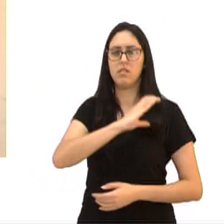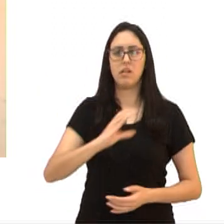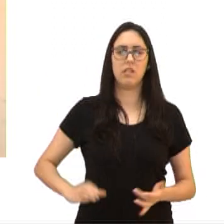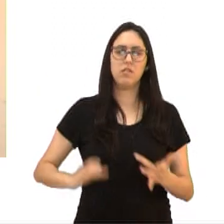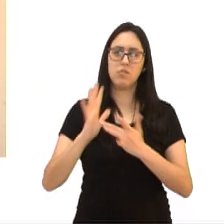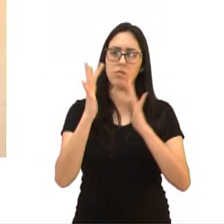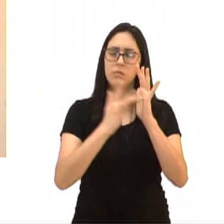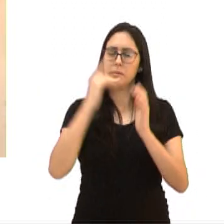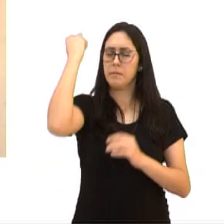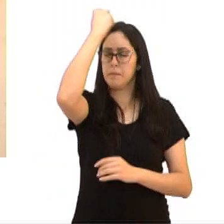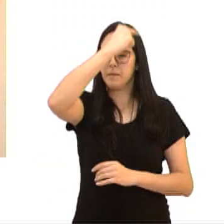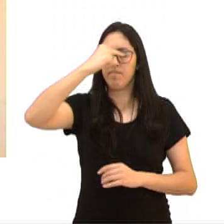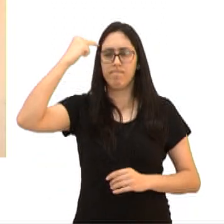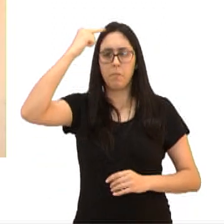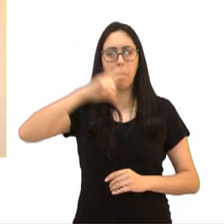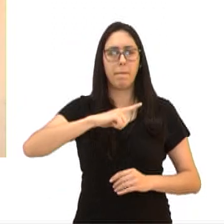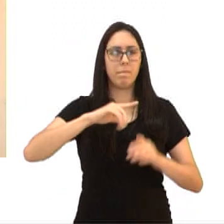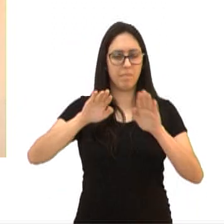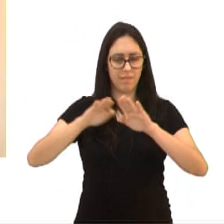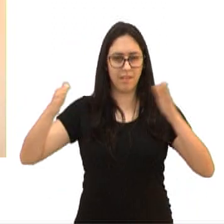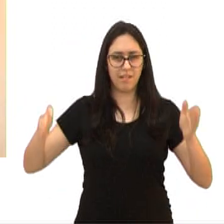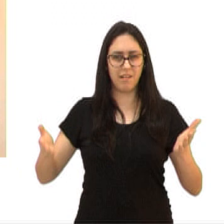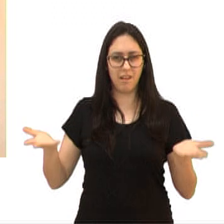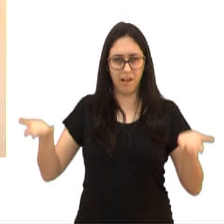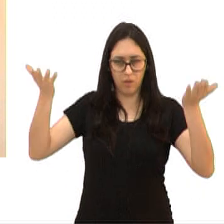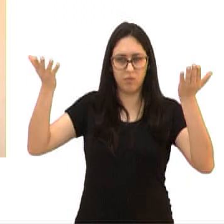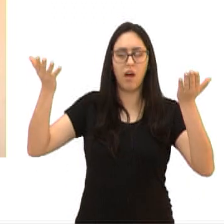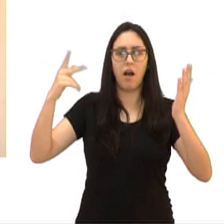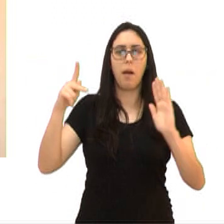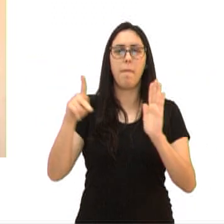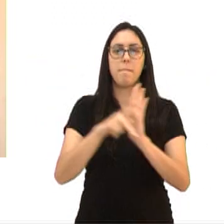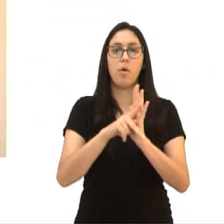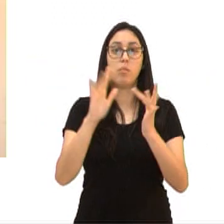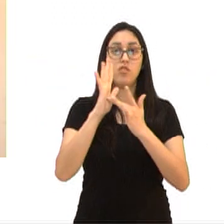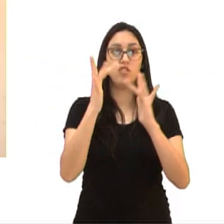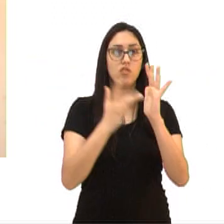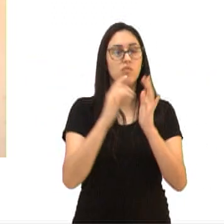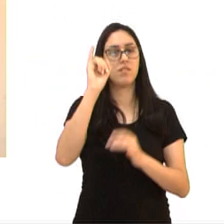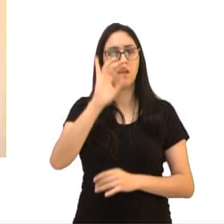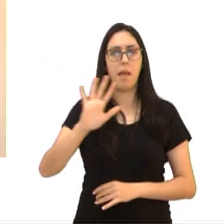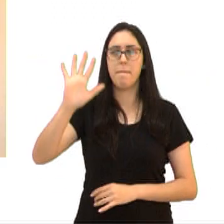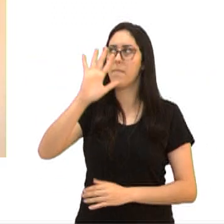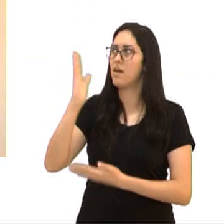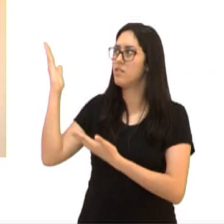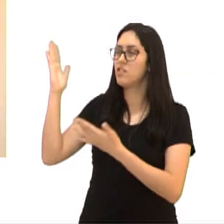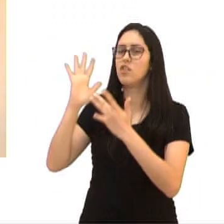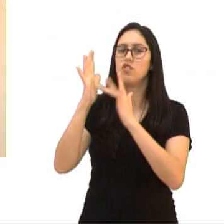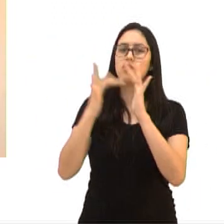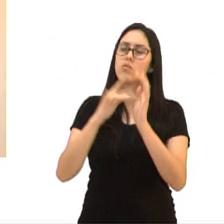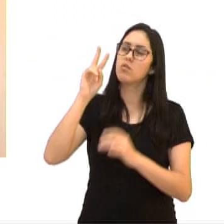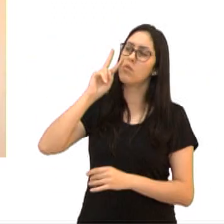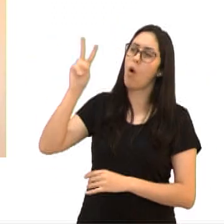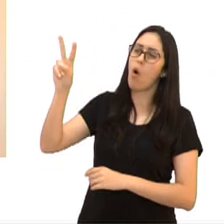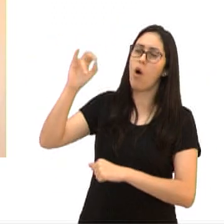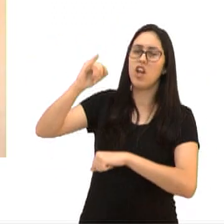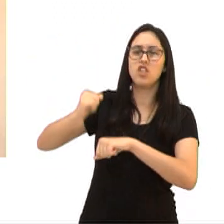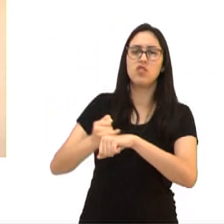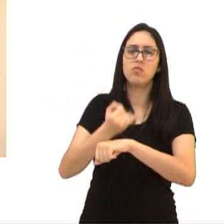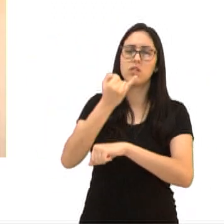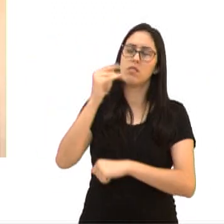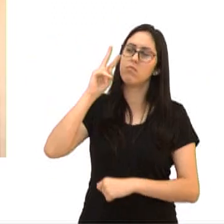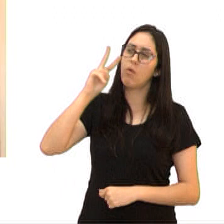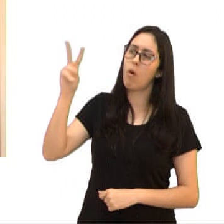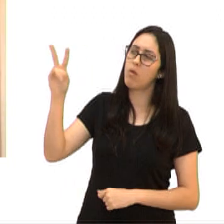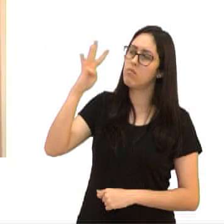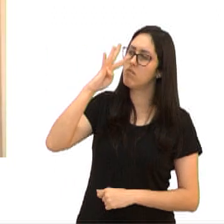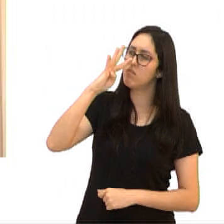Aqui no altar nós temos uma imagem de Jesus olhando para Jerusalém. Esse texto